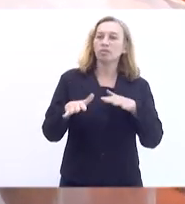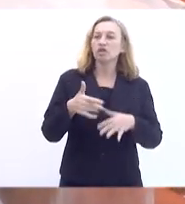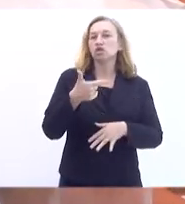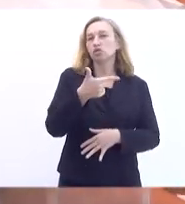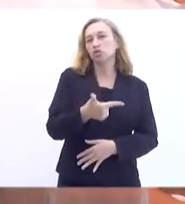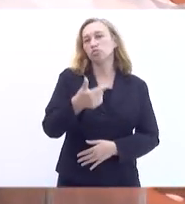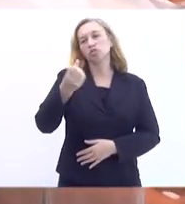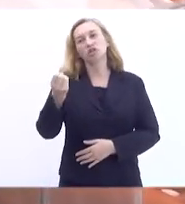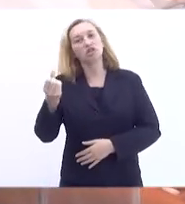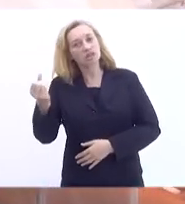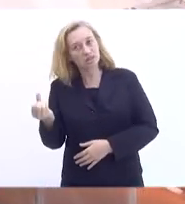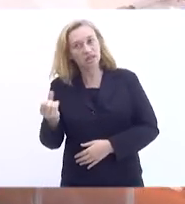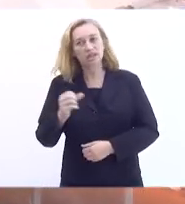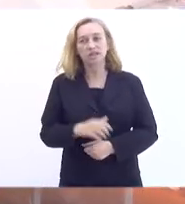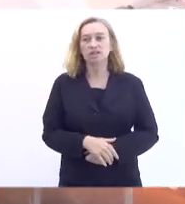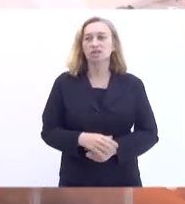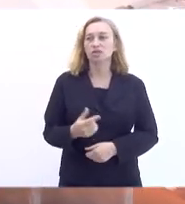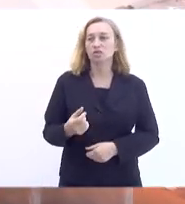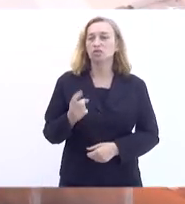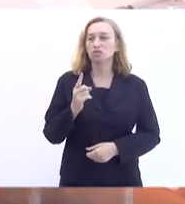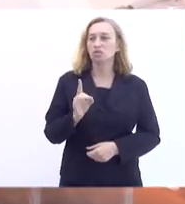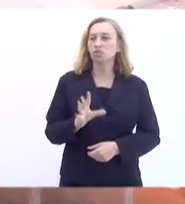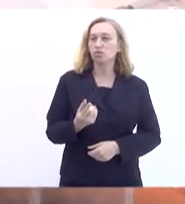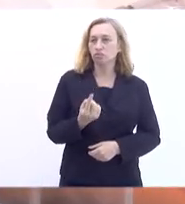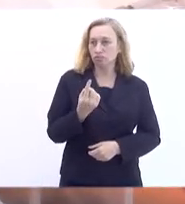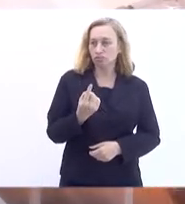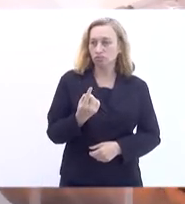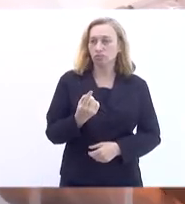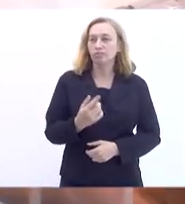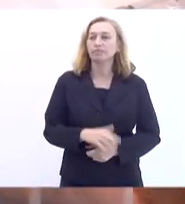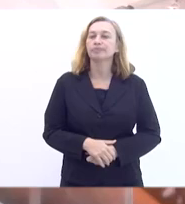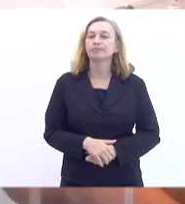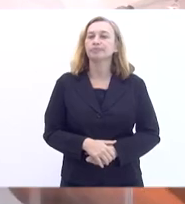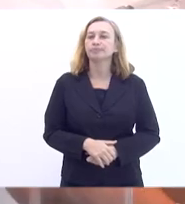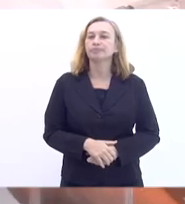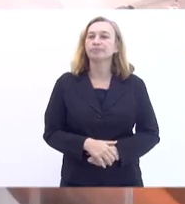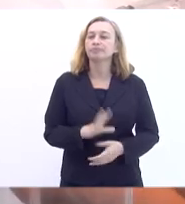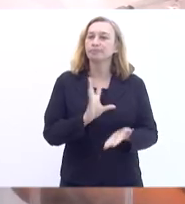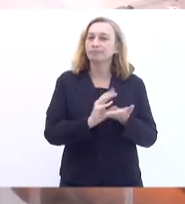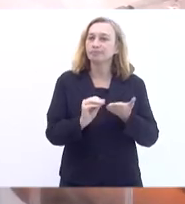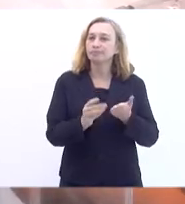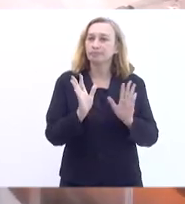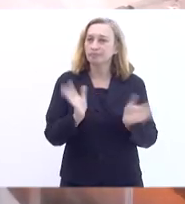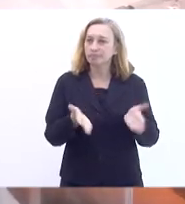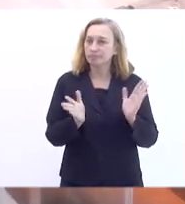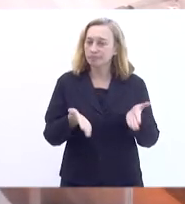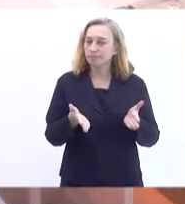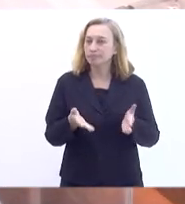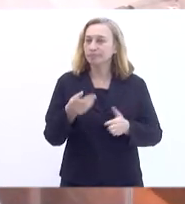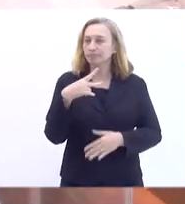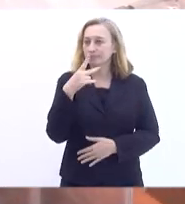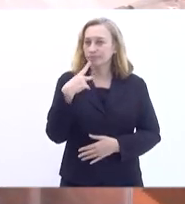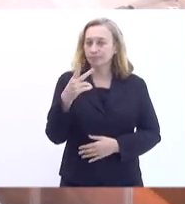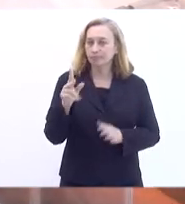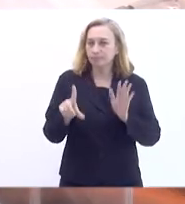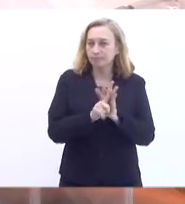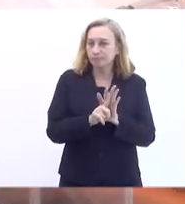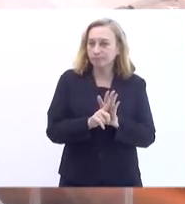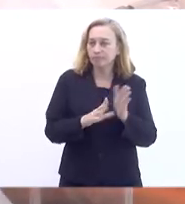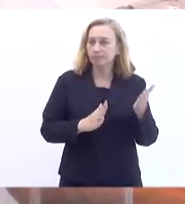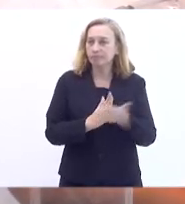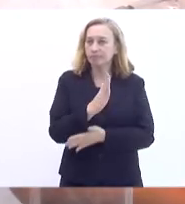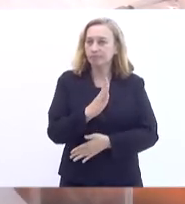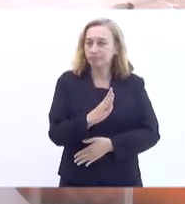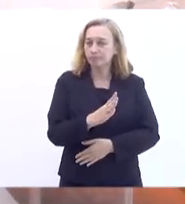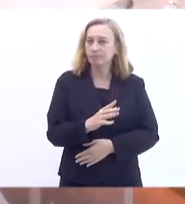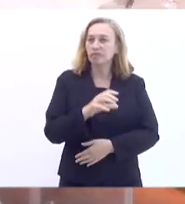começando esse movimento diga-se de passagem sou um deles atores e a gente queria botar em pauta hoje aqui citando essa lei está aprovada